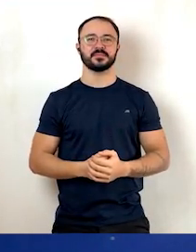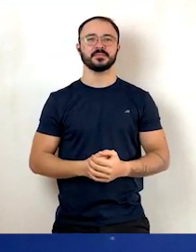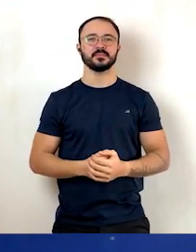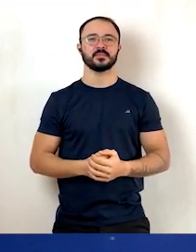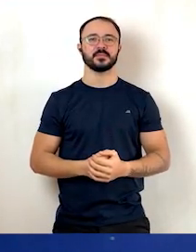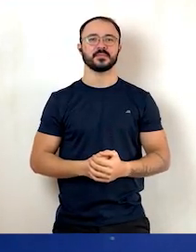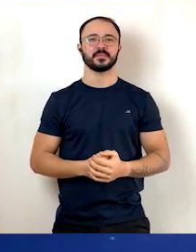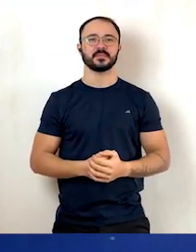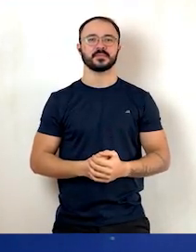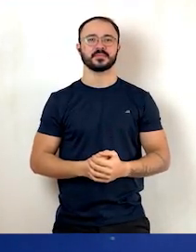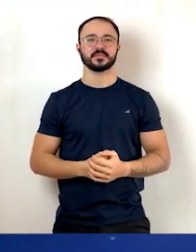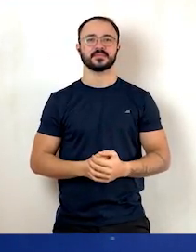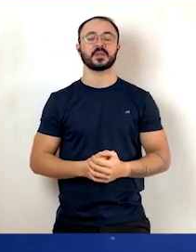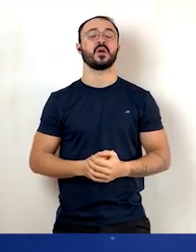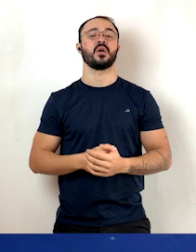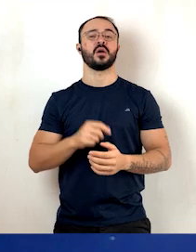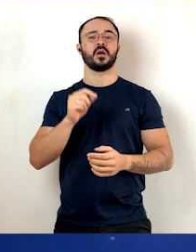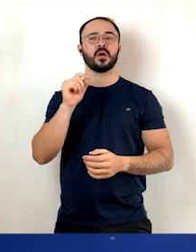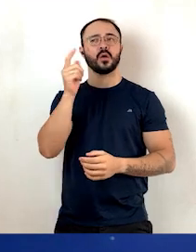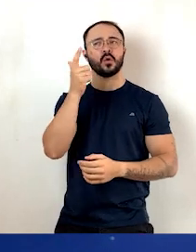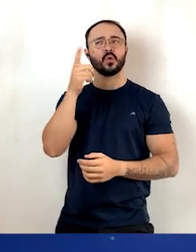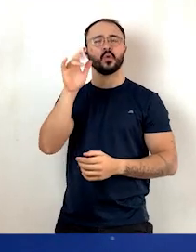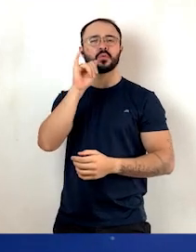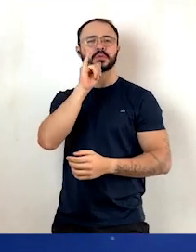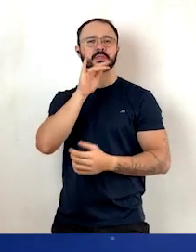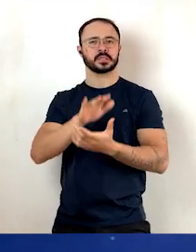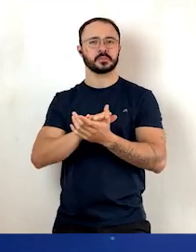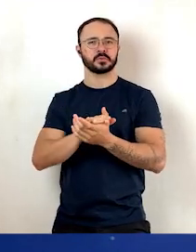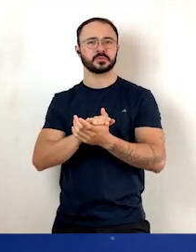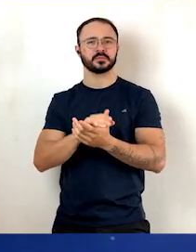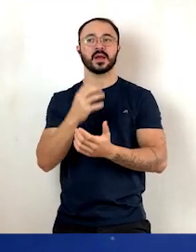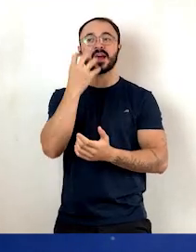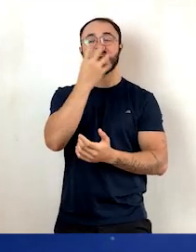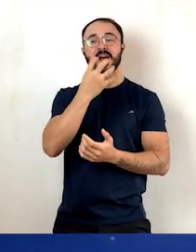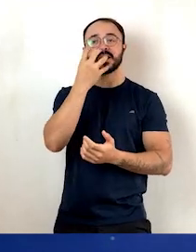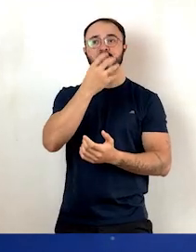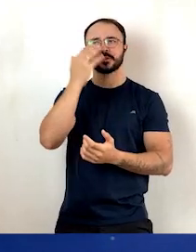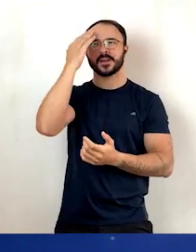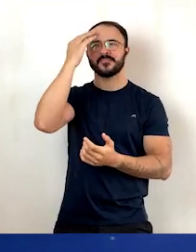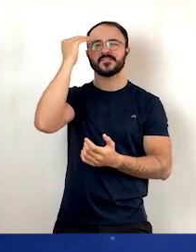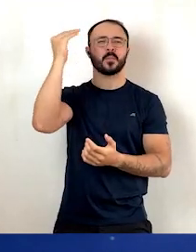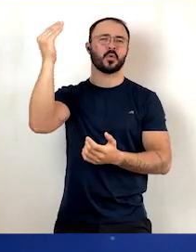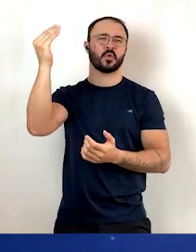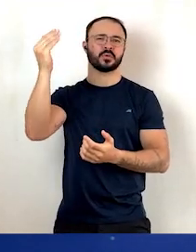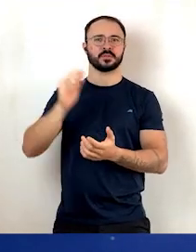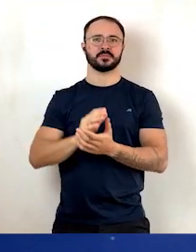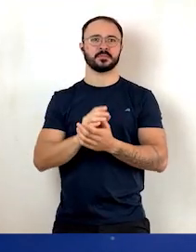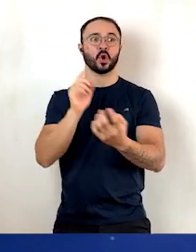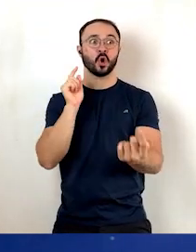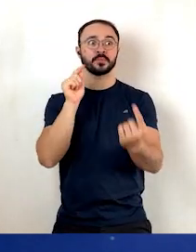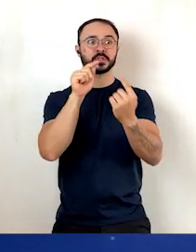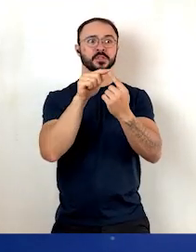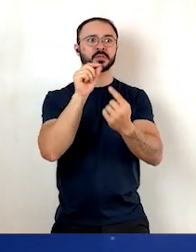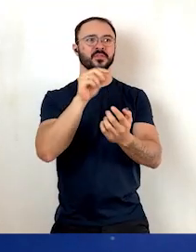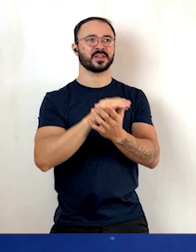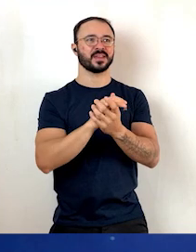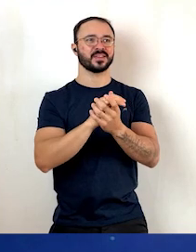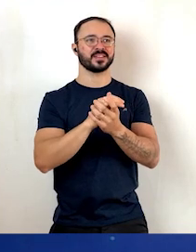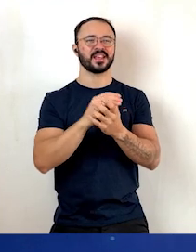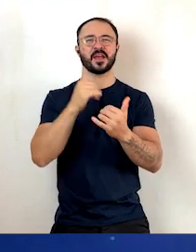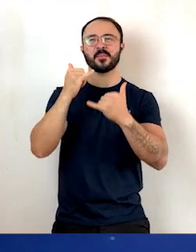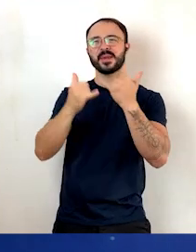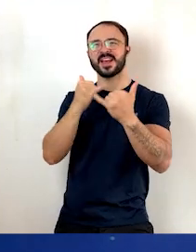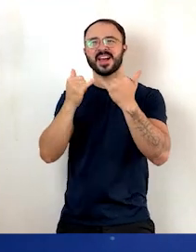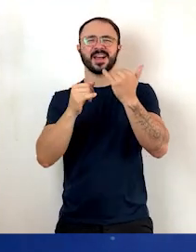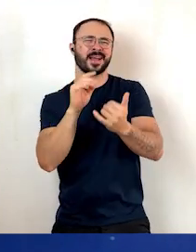As cantigas populares também são um gênero textual e elas têm o objetivo de divertir